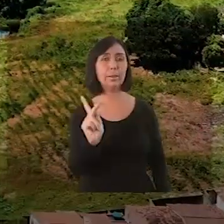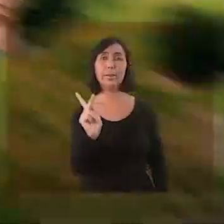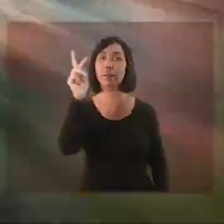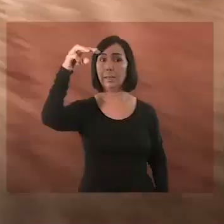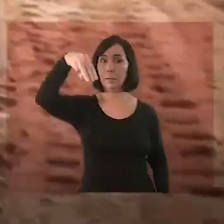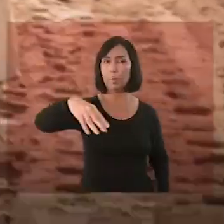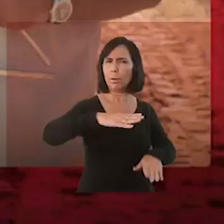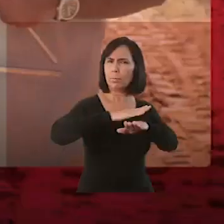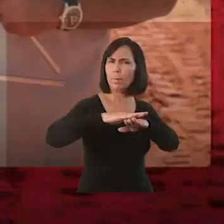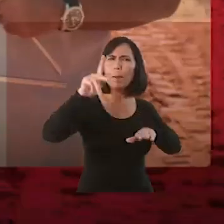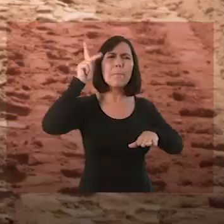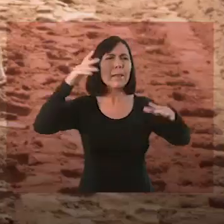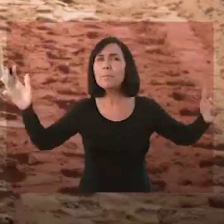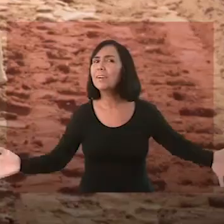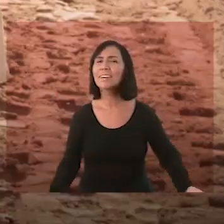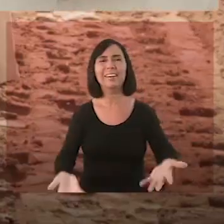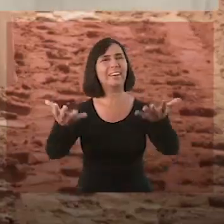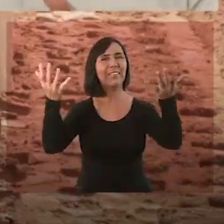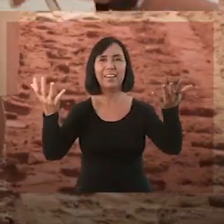quilômetros de extensão.